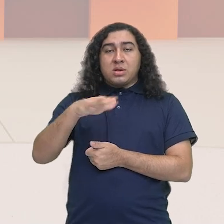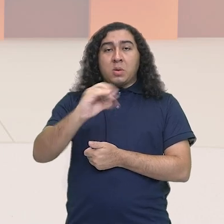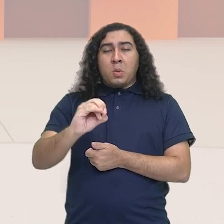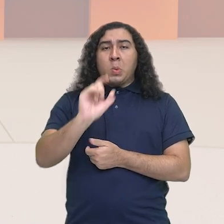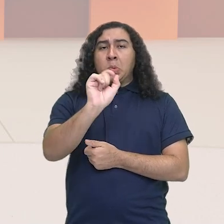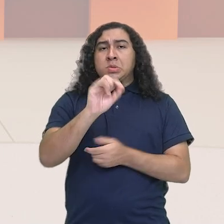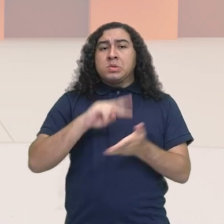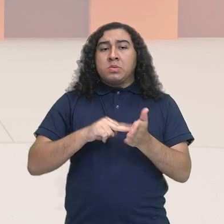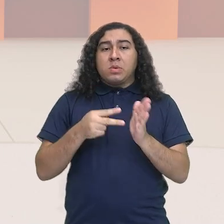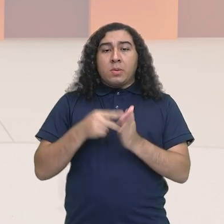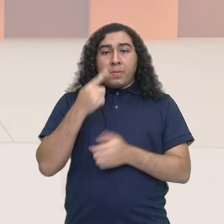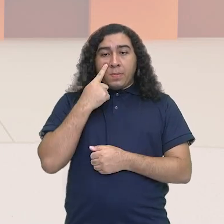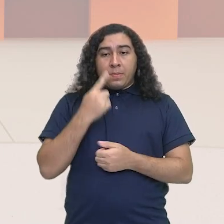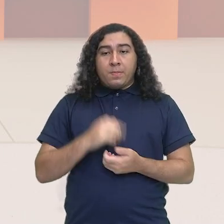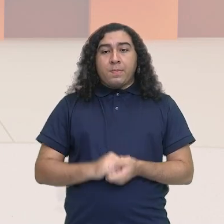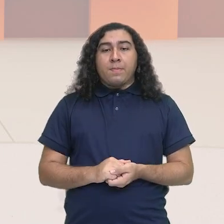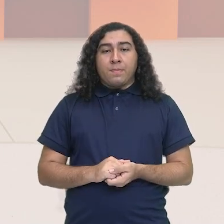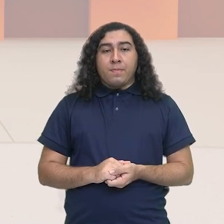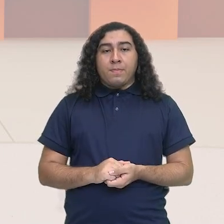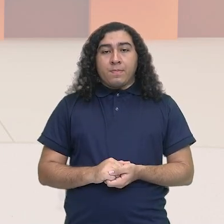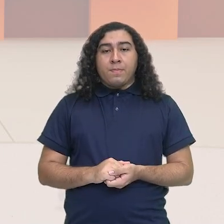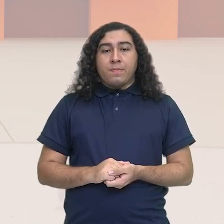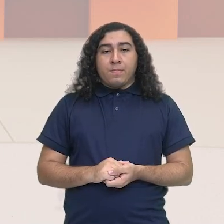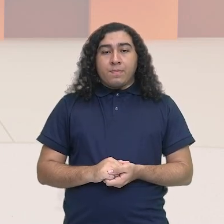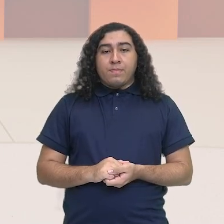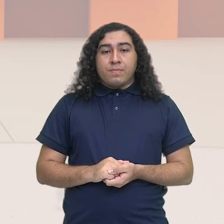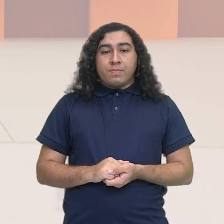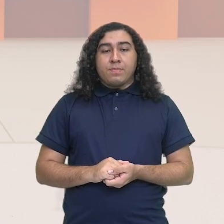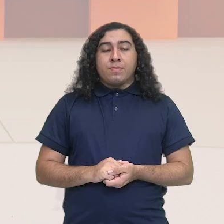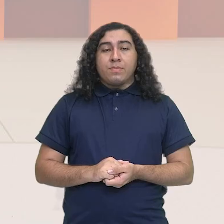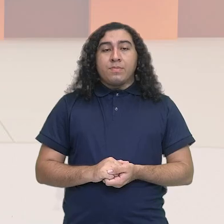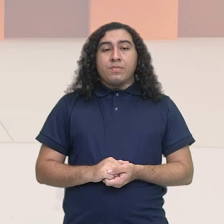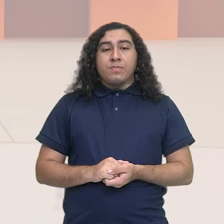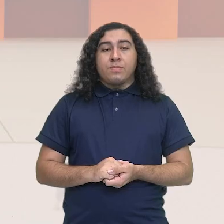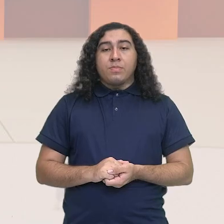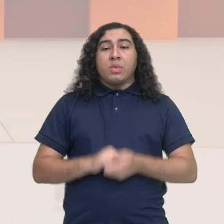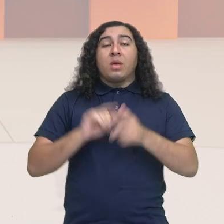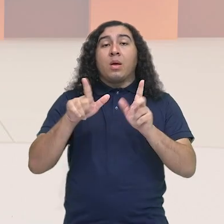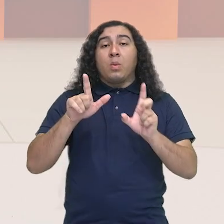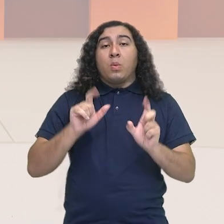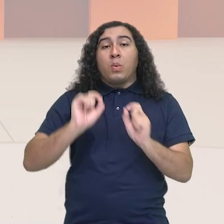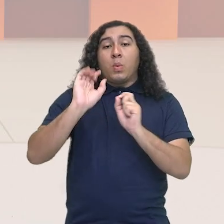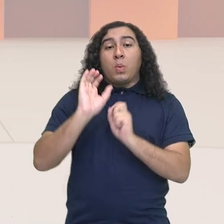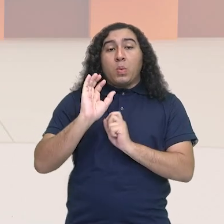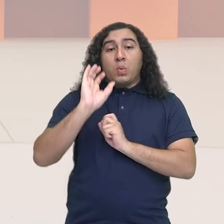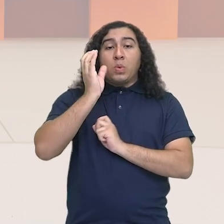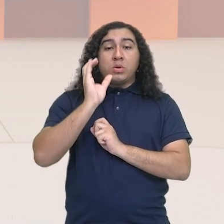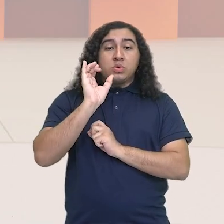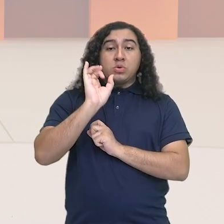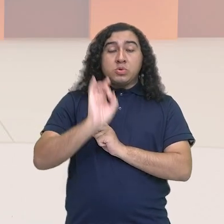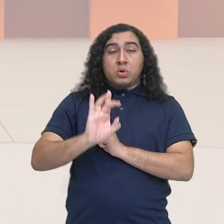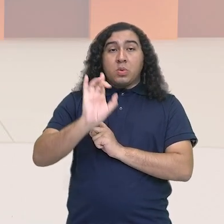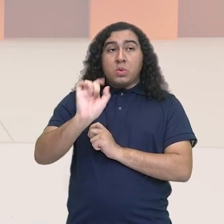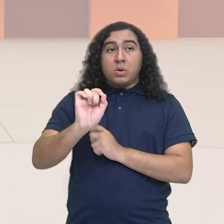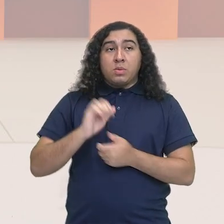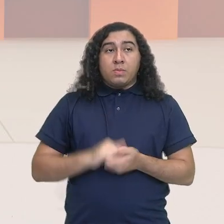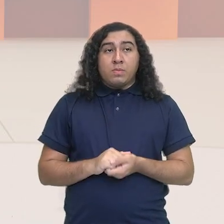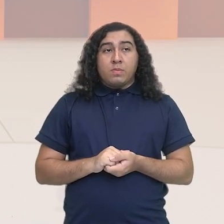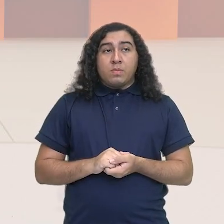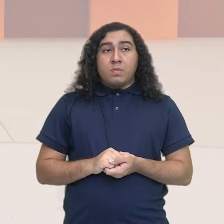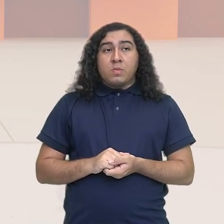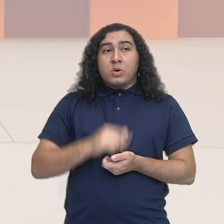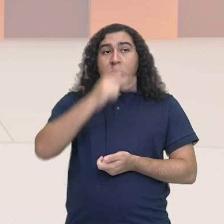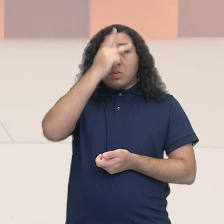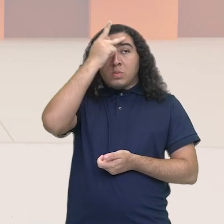lá. O processo de socialização é algo que acontece apenas com os indivíduos. Vejam lá,